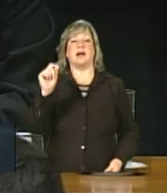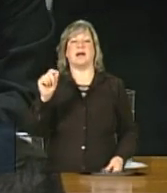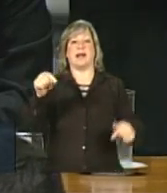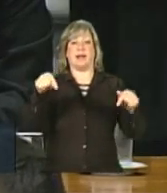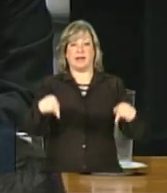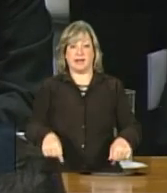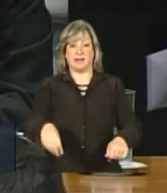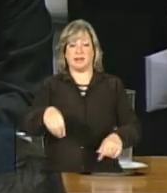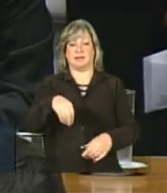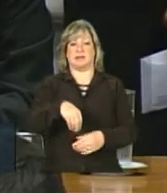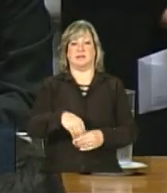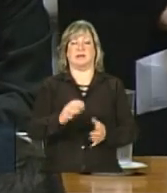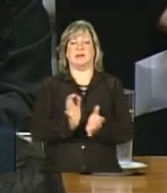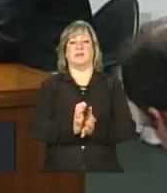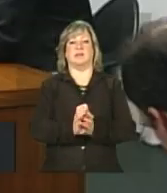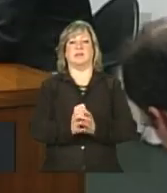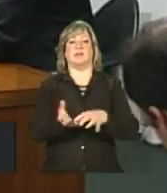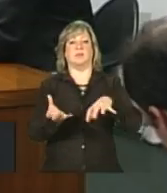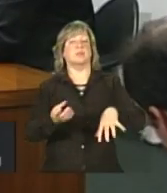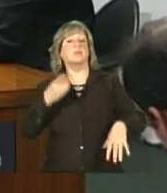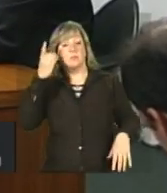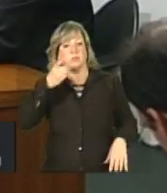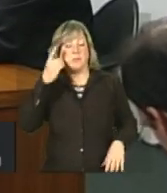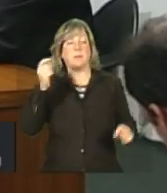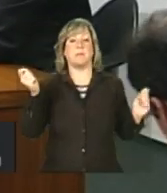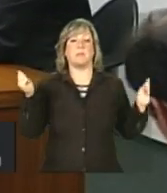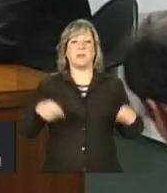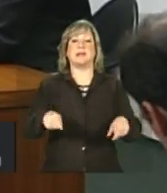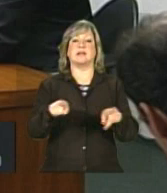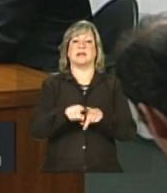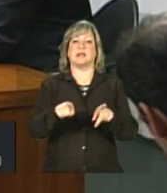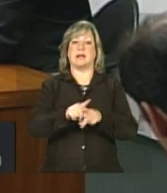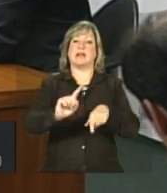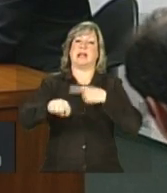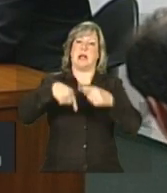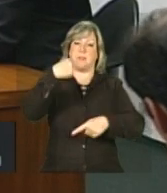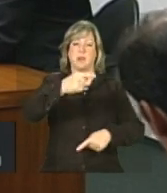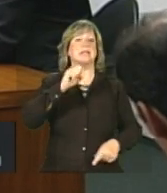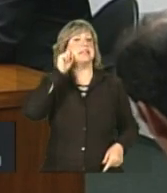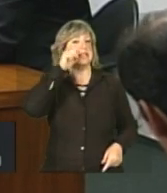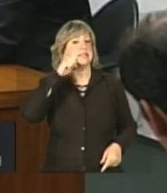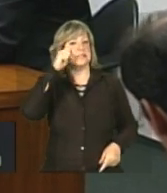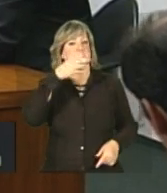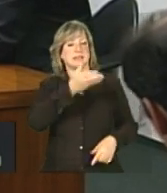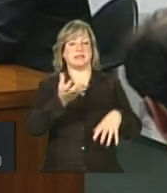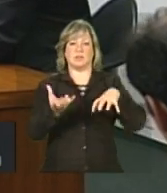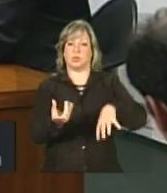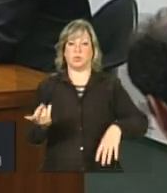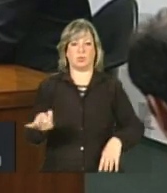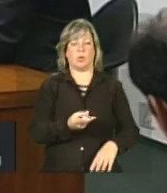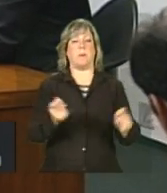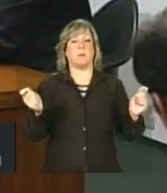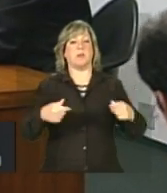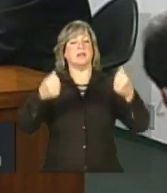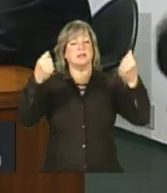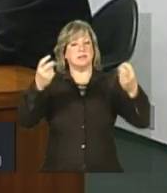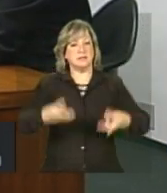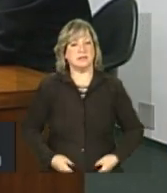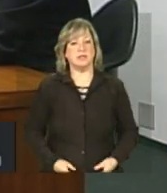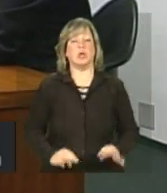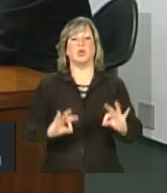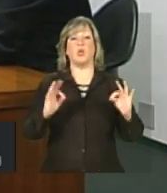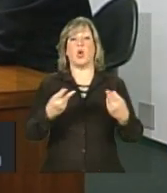no Congresso, aqui na Câmara dos Deputados, assim também como depois no Senado, pudesse esclarecer os